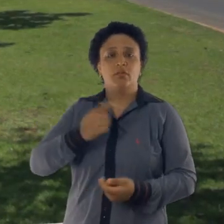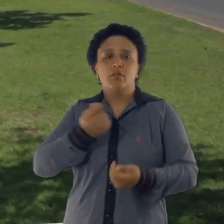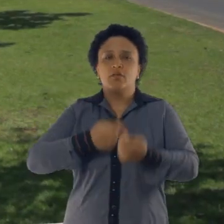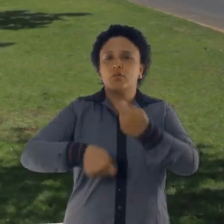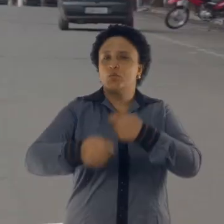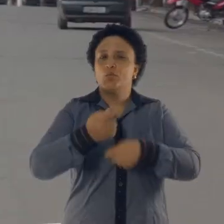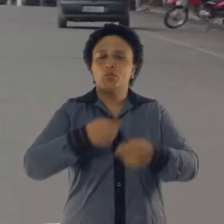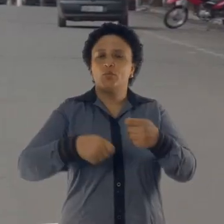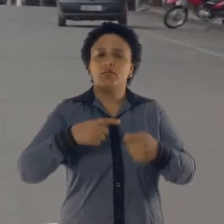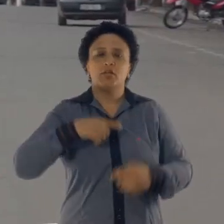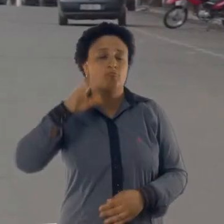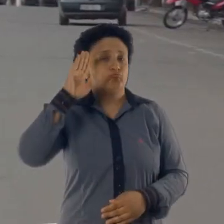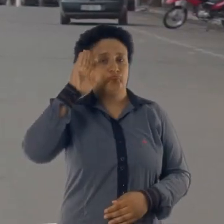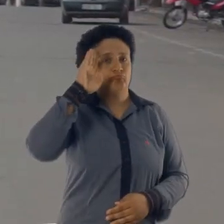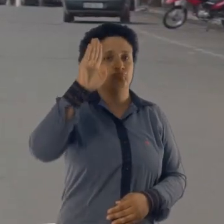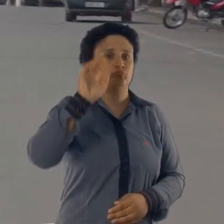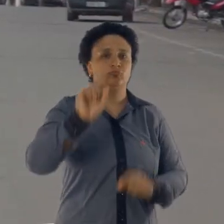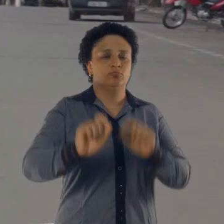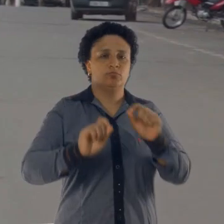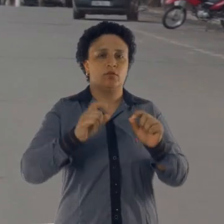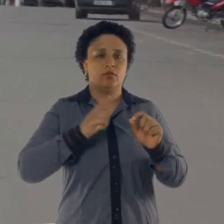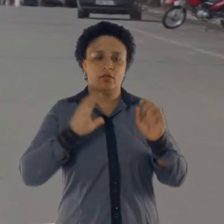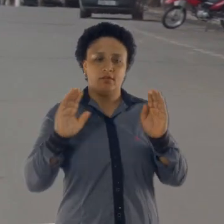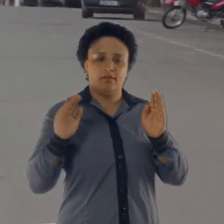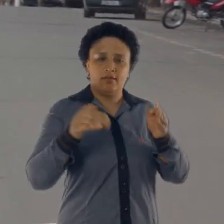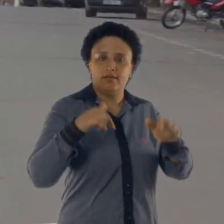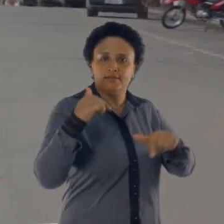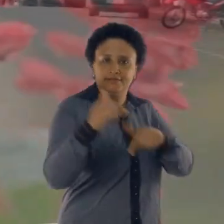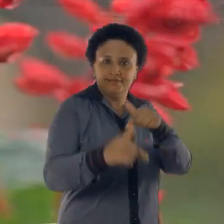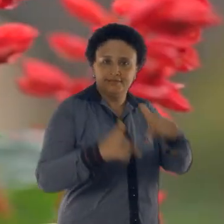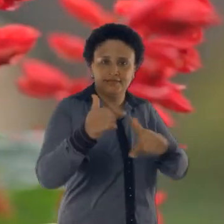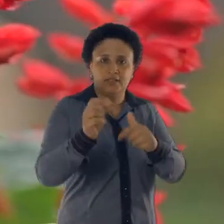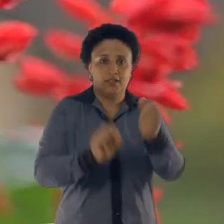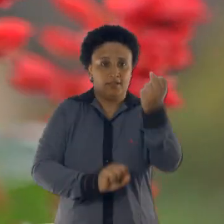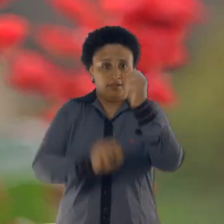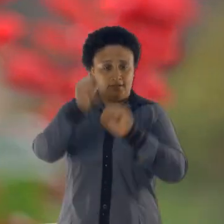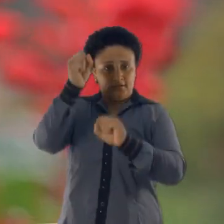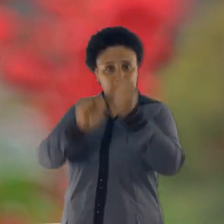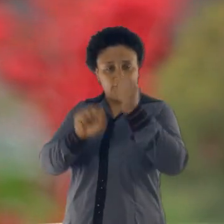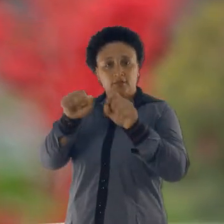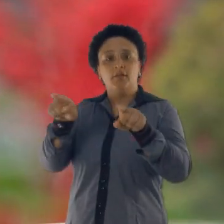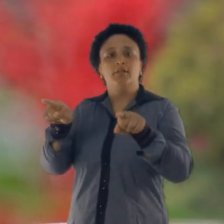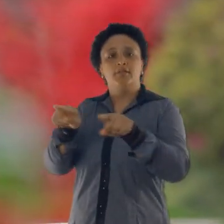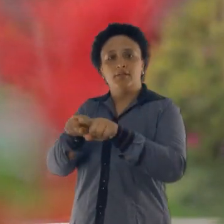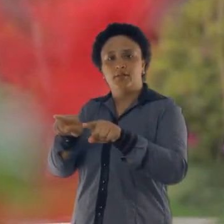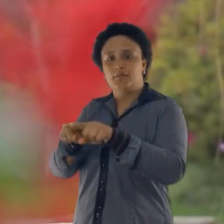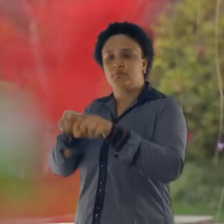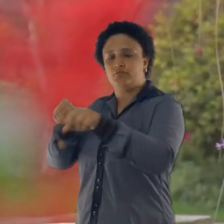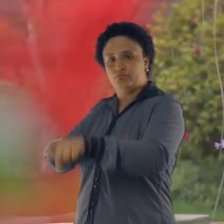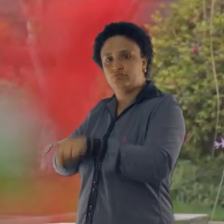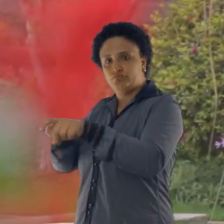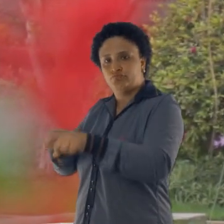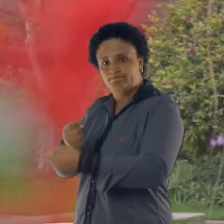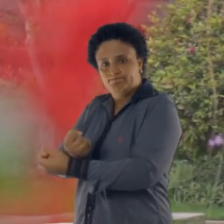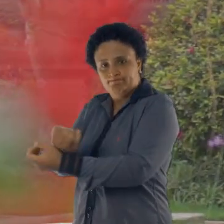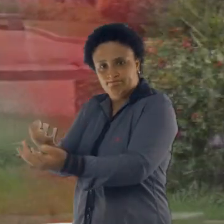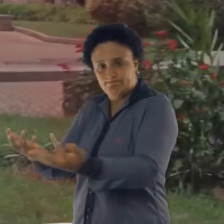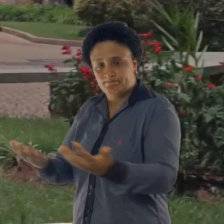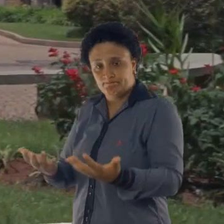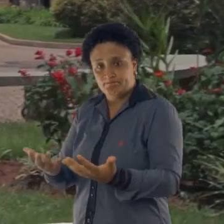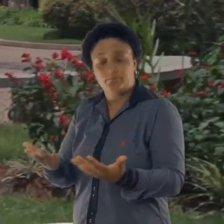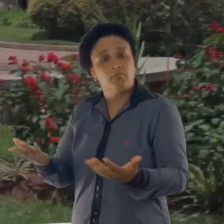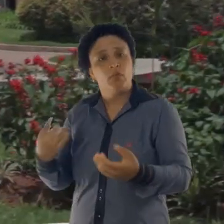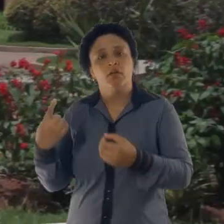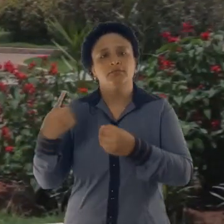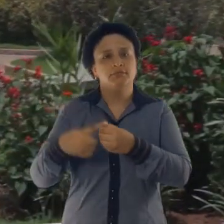de Curvelo é principalmente voltada para o setor de serviços, seguido pela indústria e agropecuária.